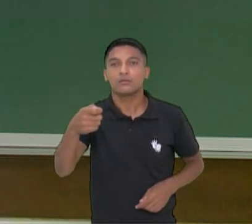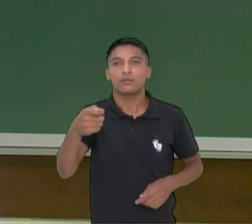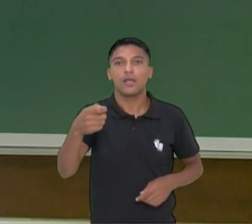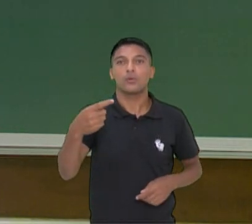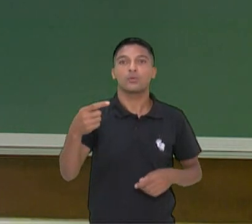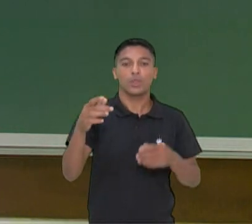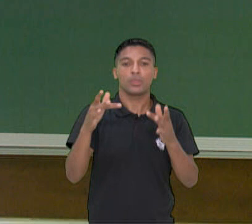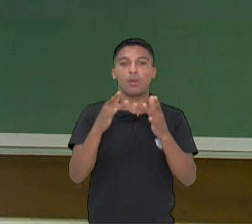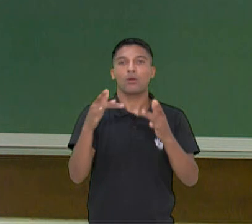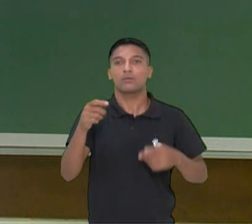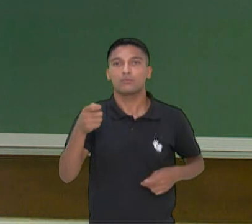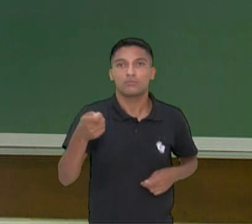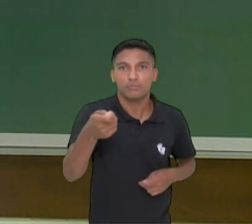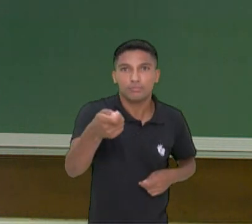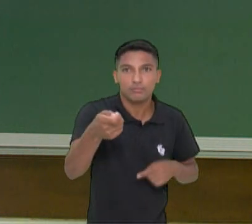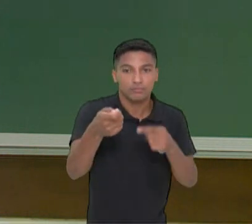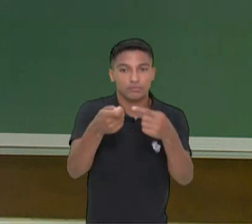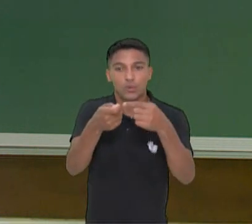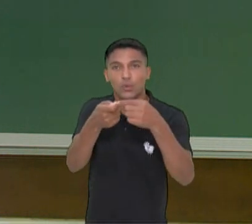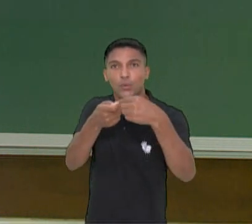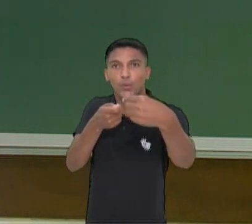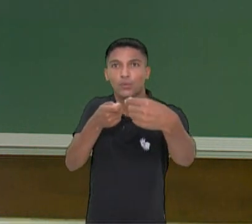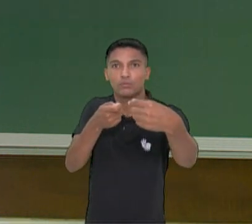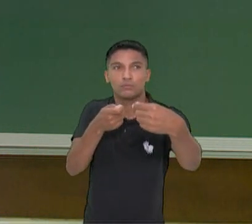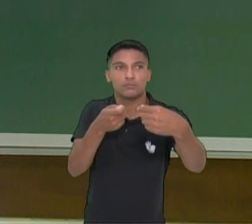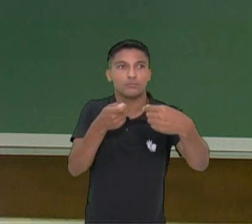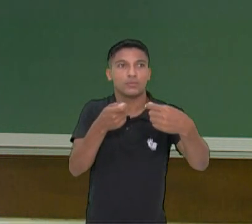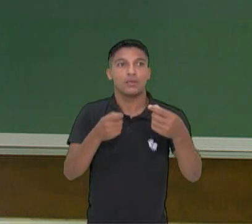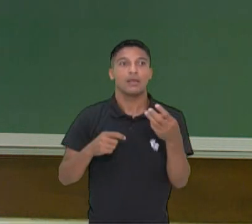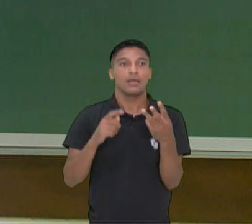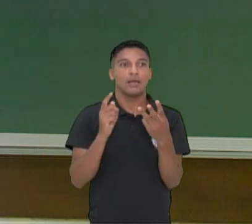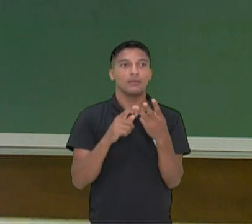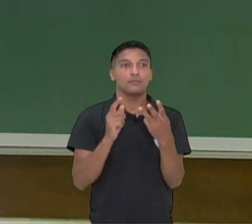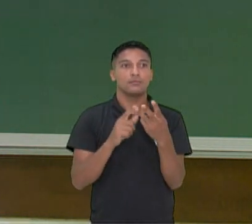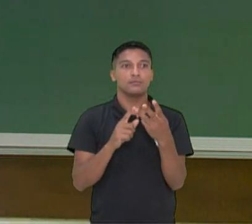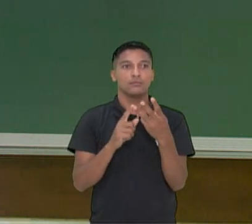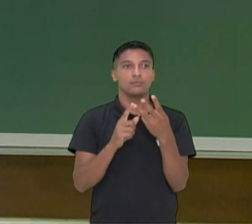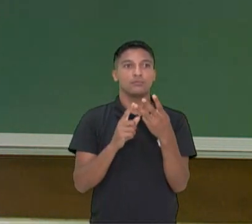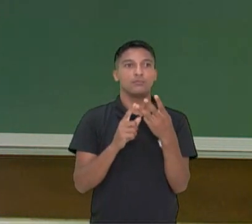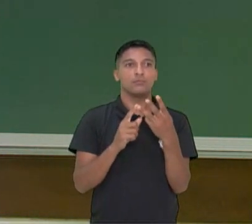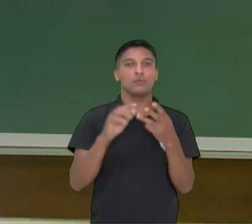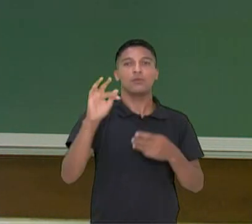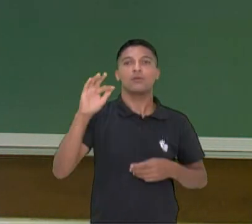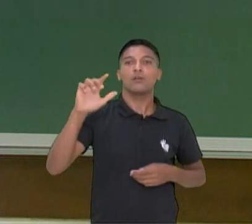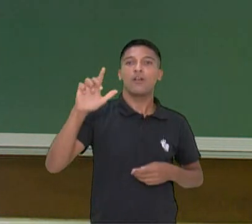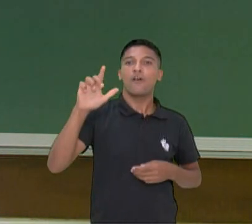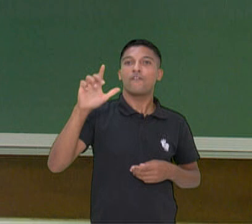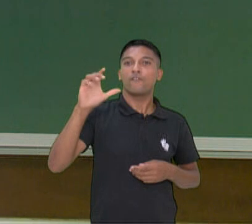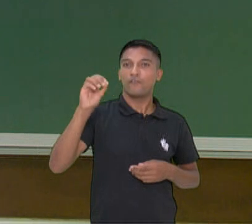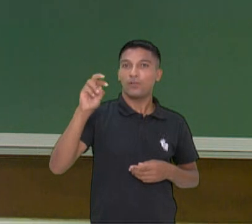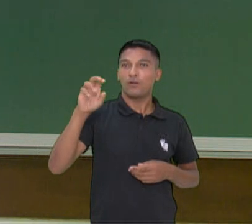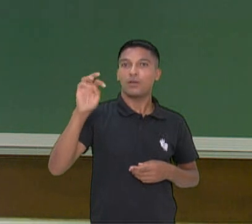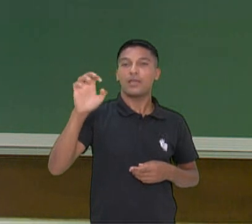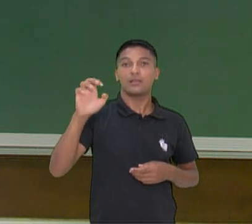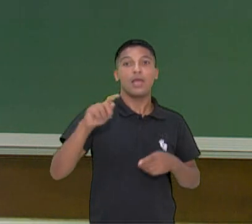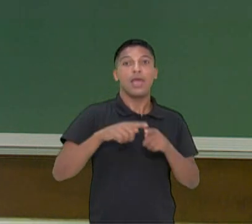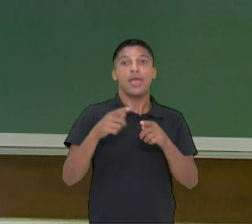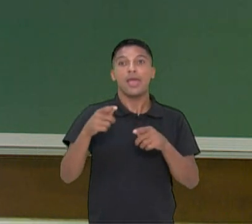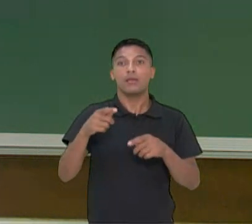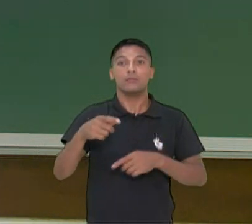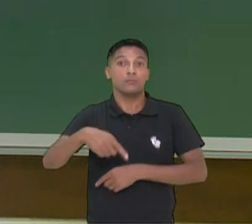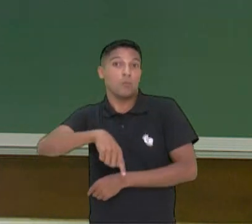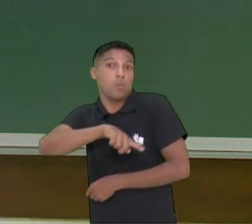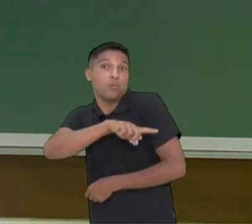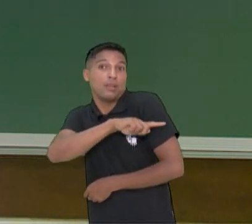aqui no nosso a imagem a gente tem exatamente a zona de pontuação de cada arma né A Espada o